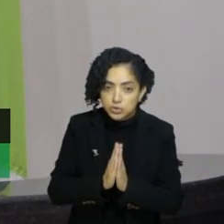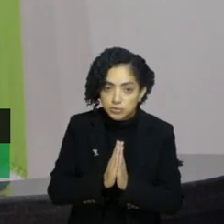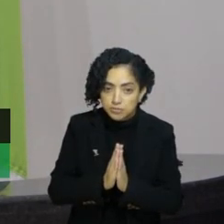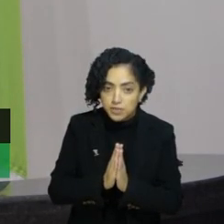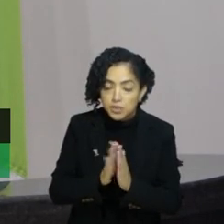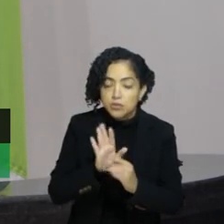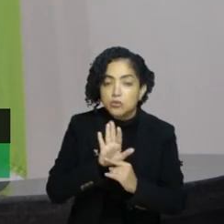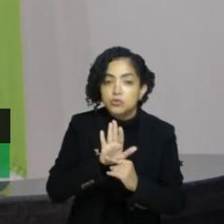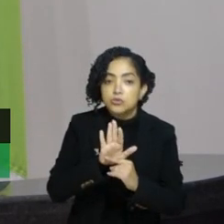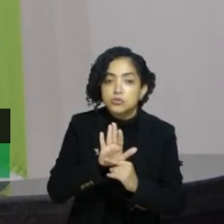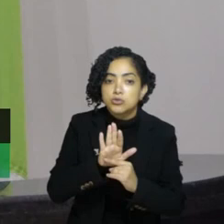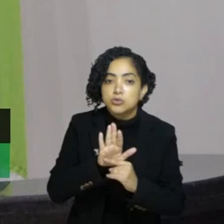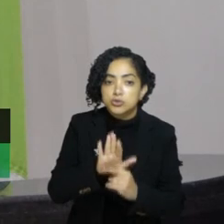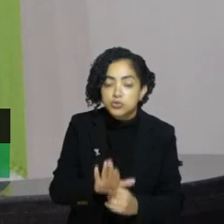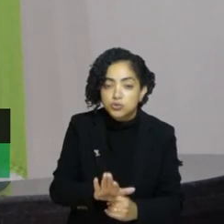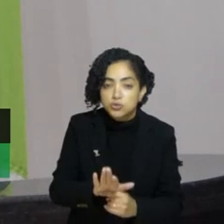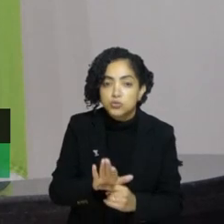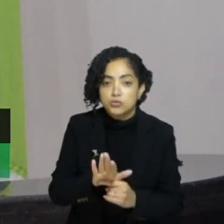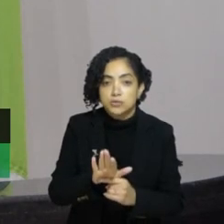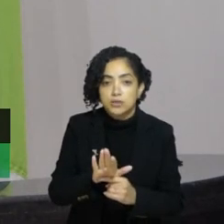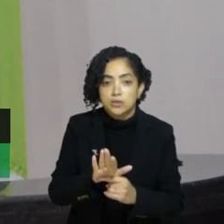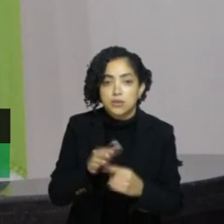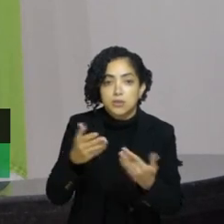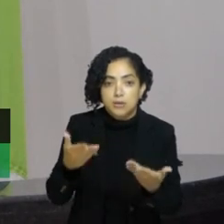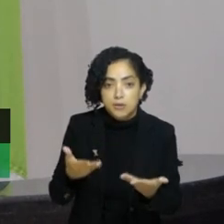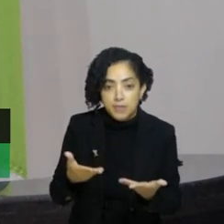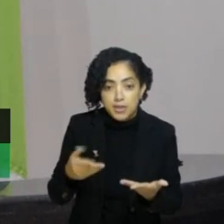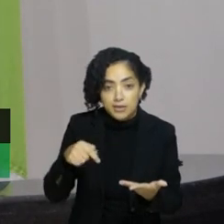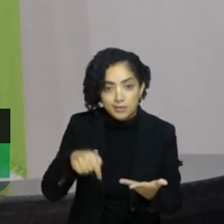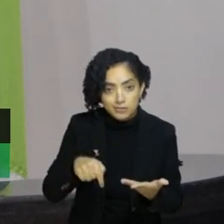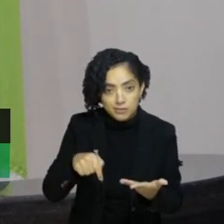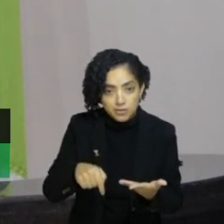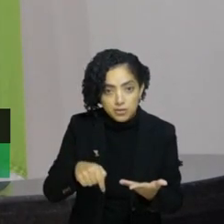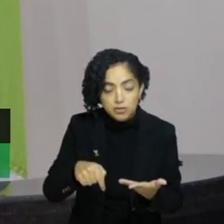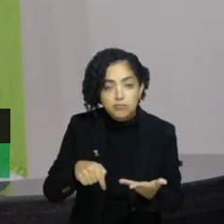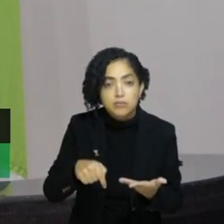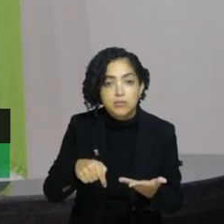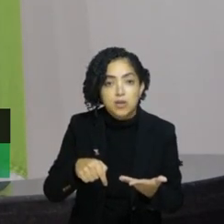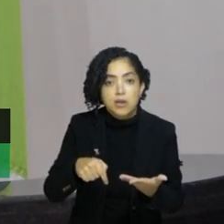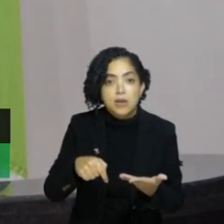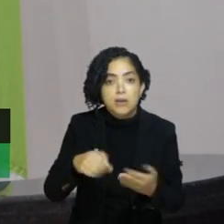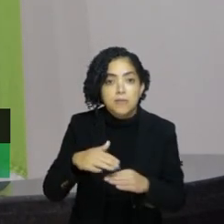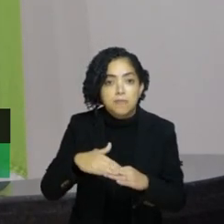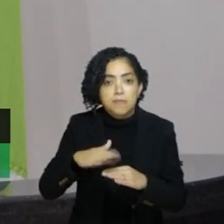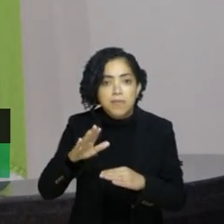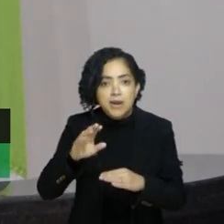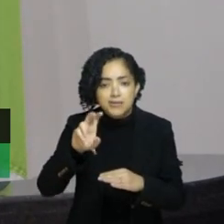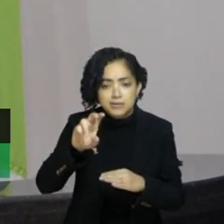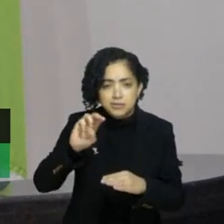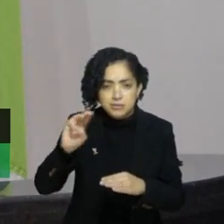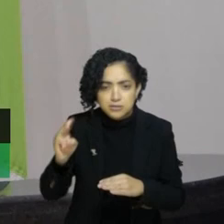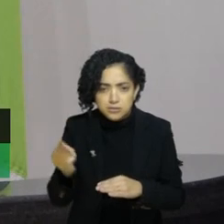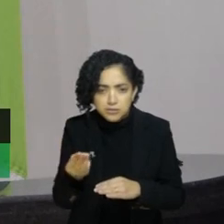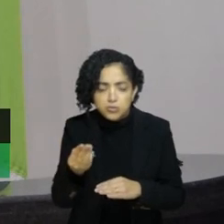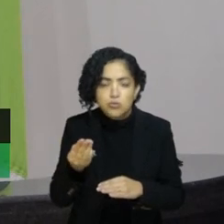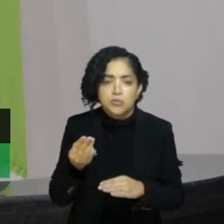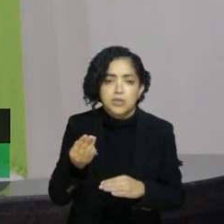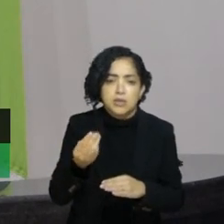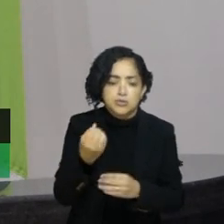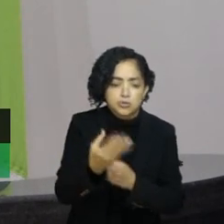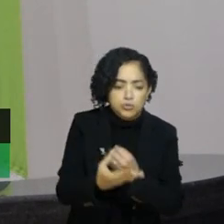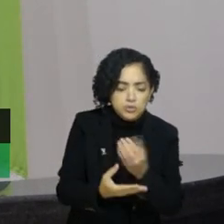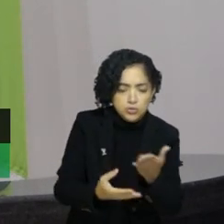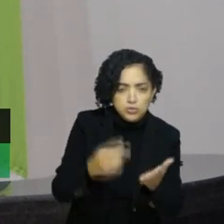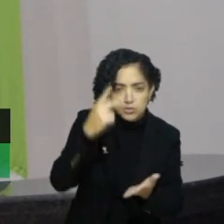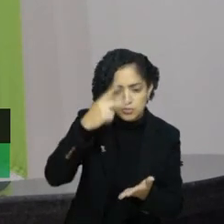ajuda, de que, de fato, o parlamento possa dar, além dos 5 milhões e das doações pessoais que muitos